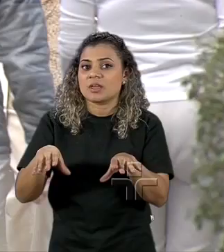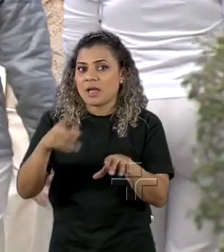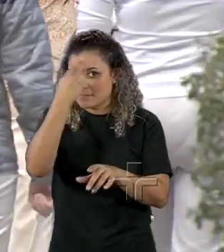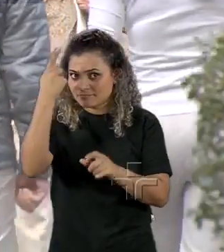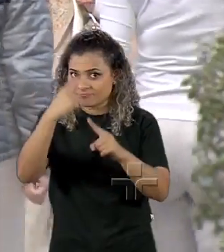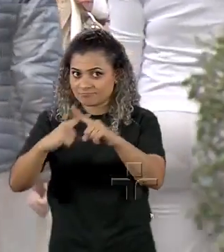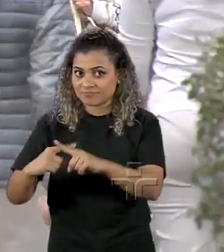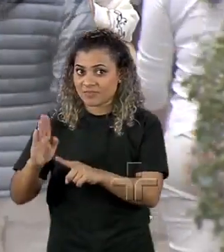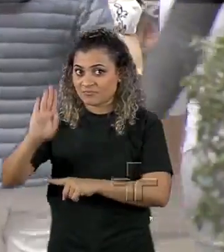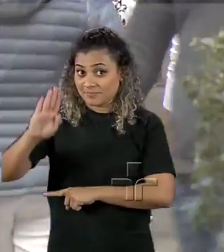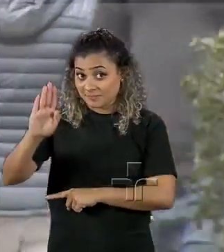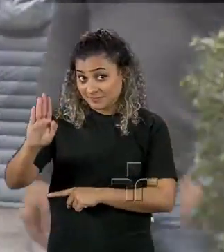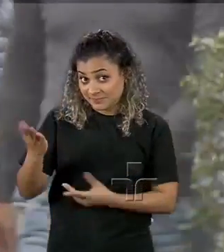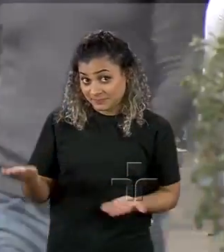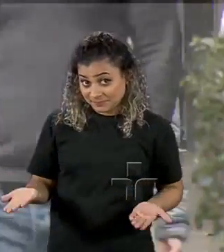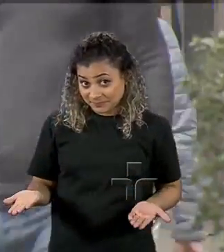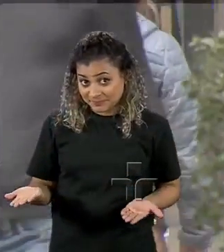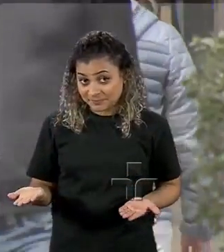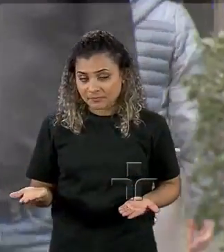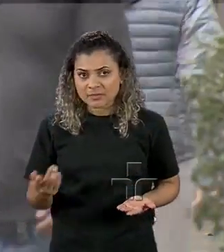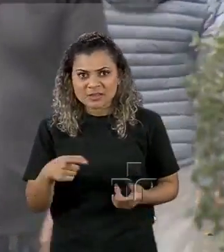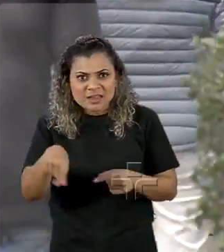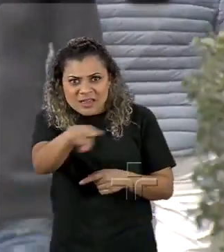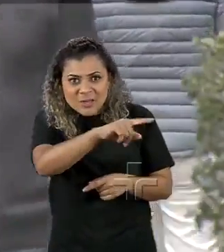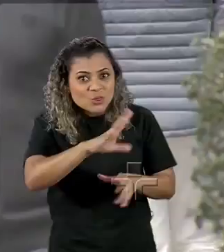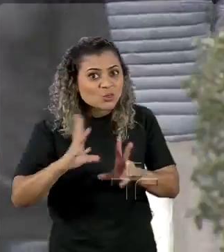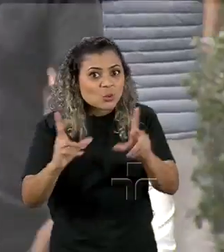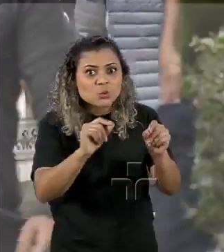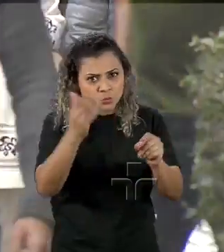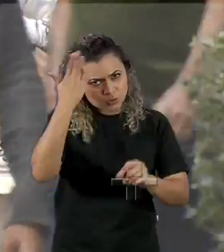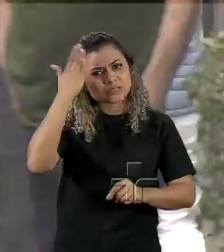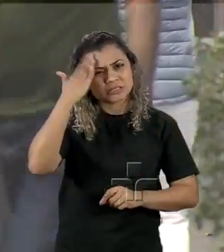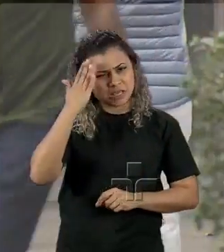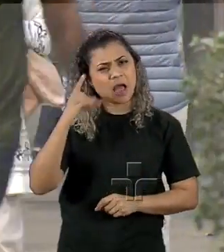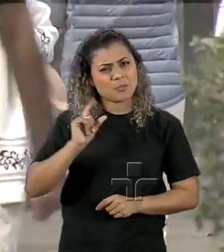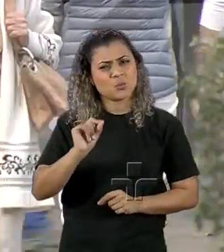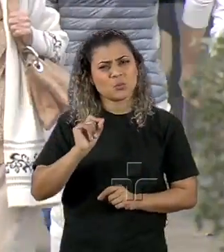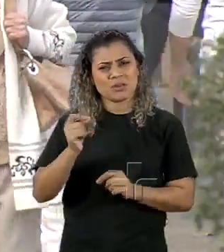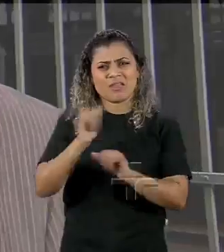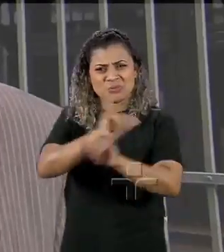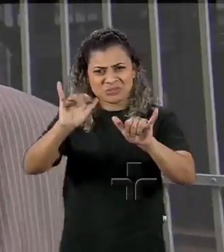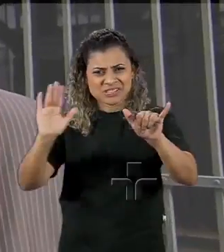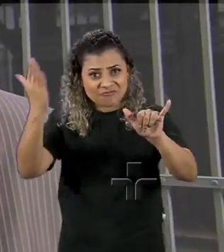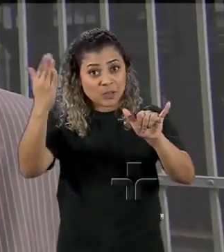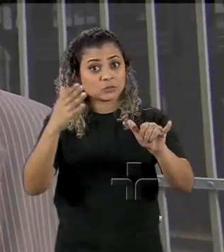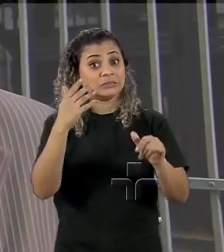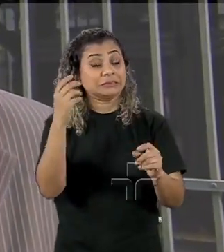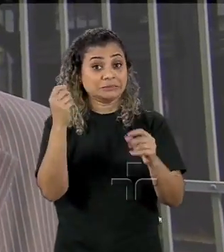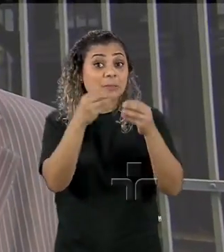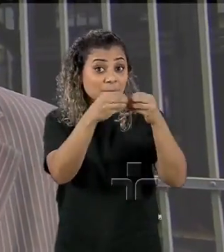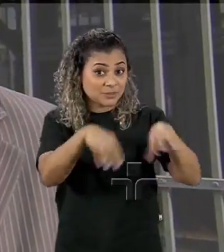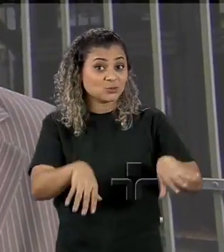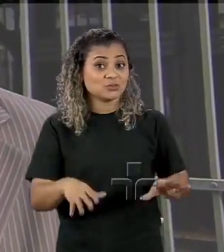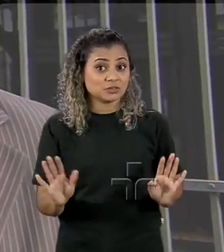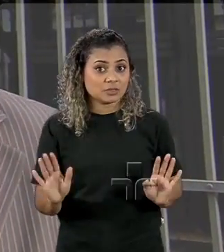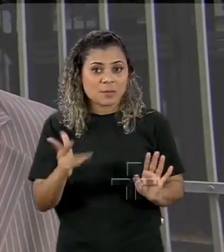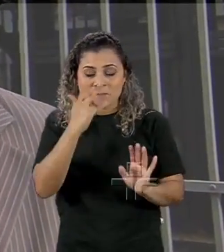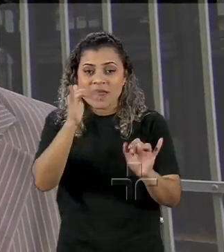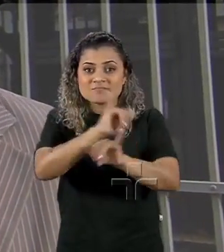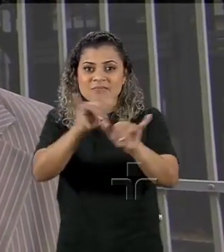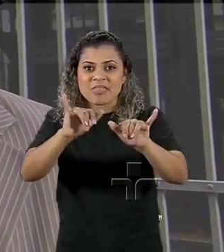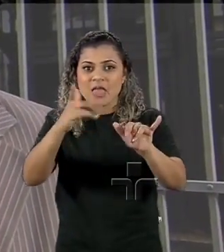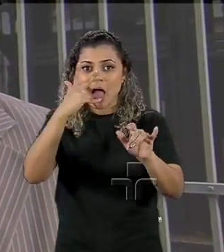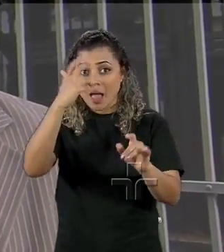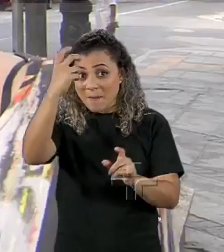campanha. Ninguém duvida do efeito negativo das notícias falsas na internet. A fake news acaba envenenando muito a mente